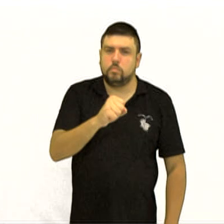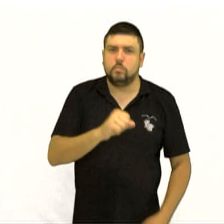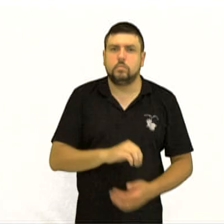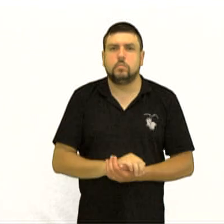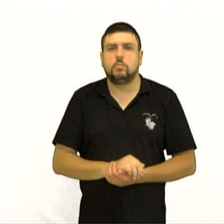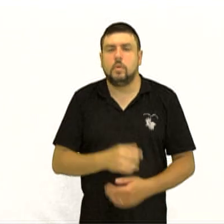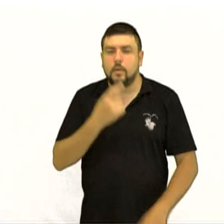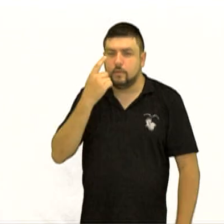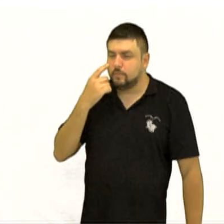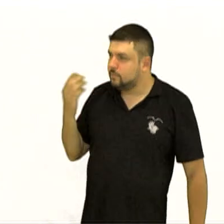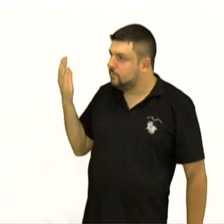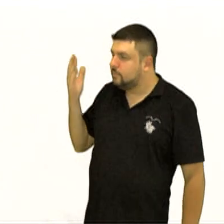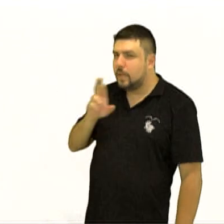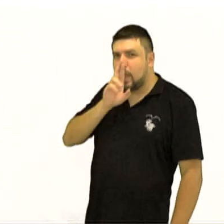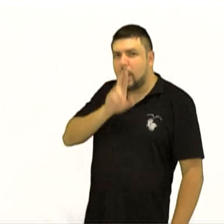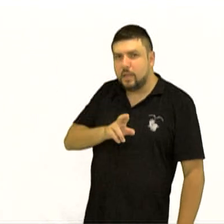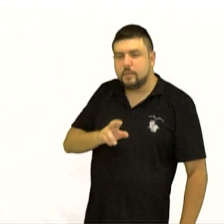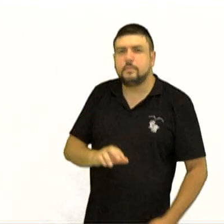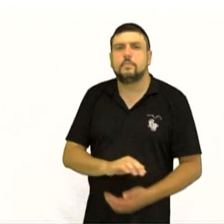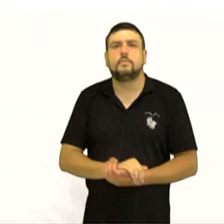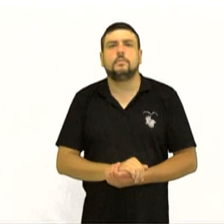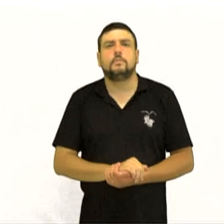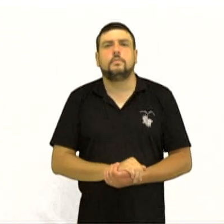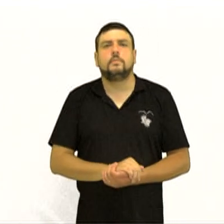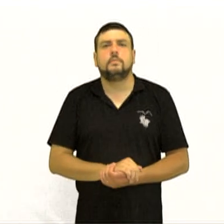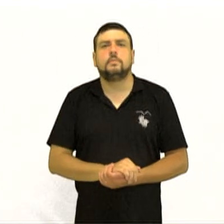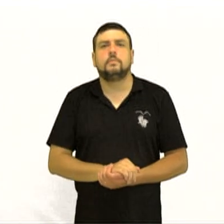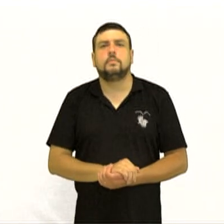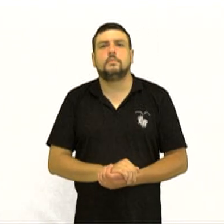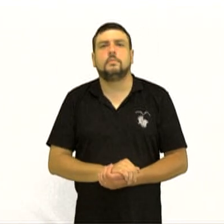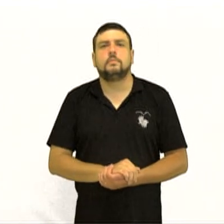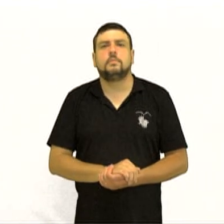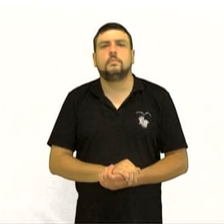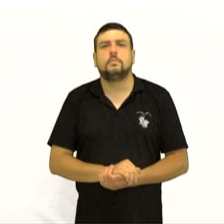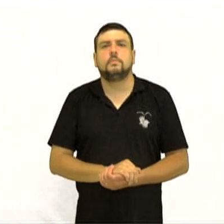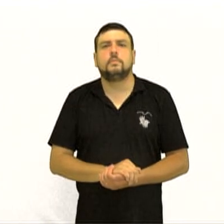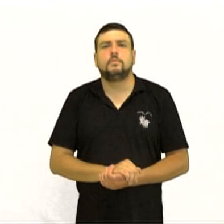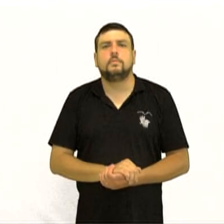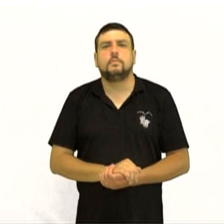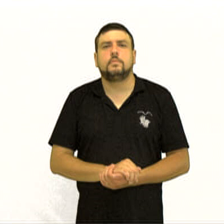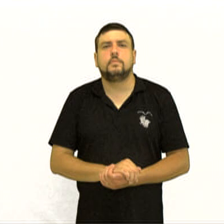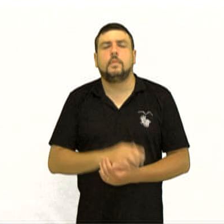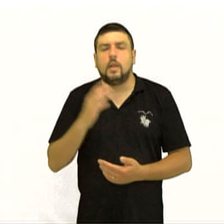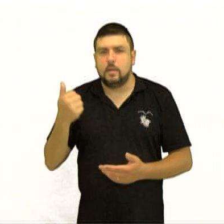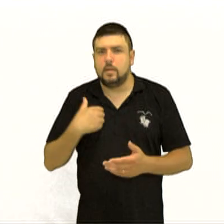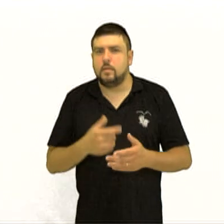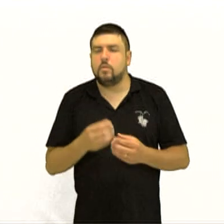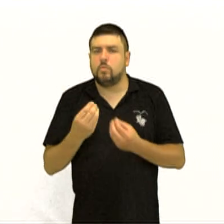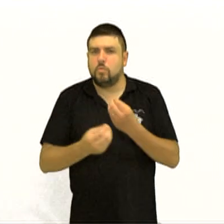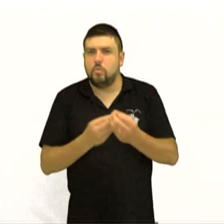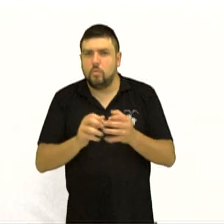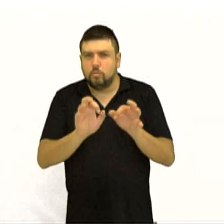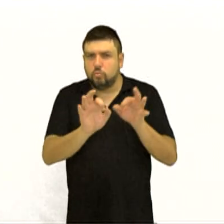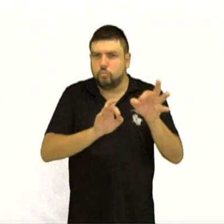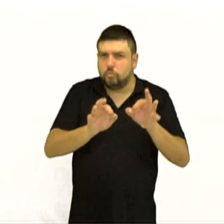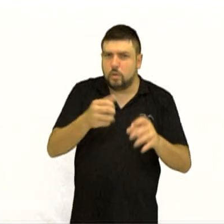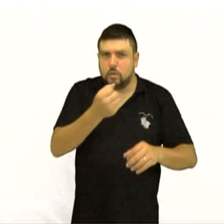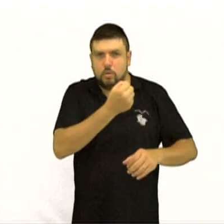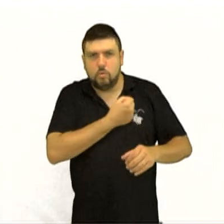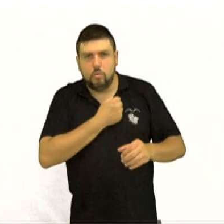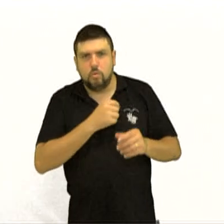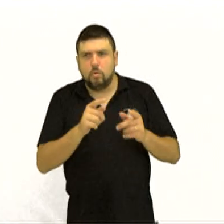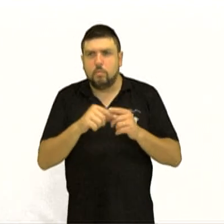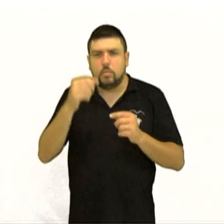de grandeza, é o número da espessura do cabelo em notação científica, com 3 classes de